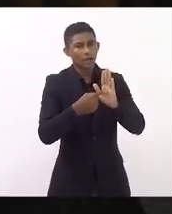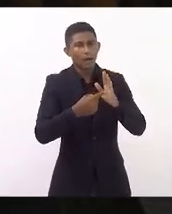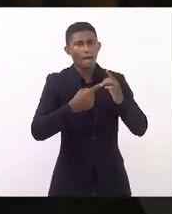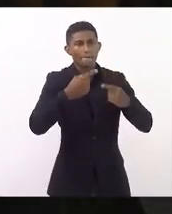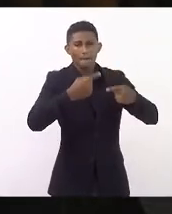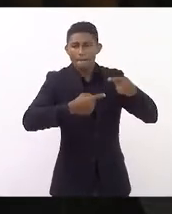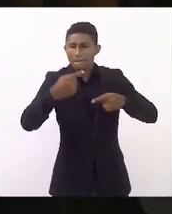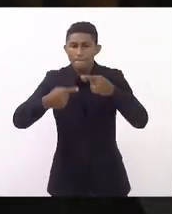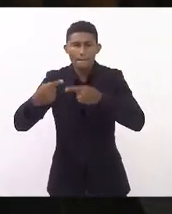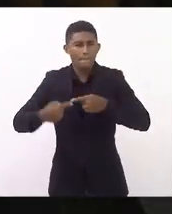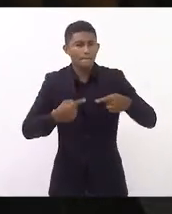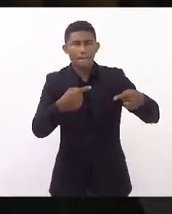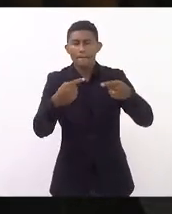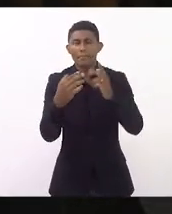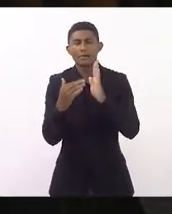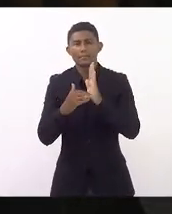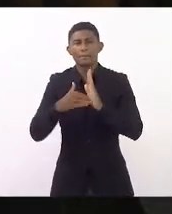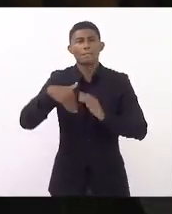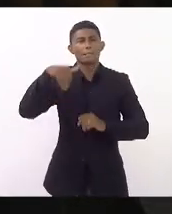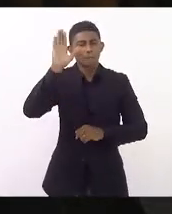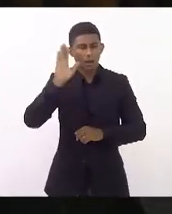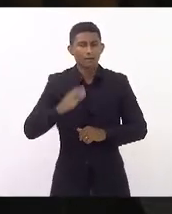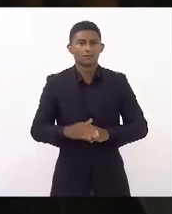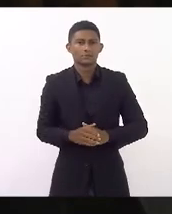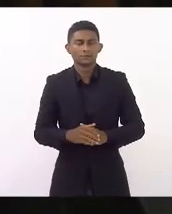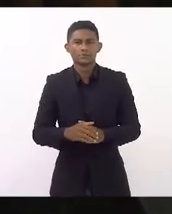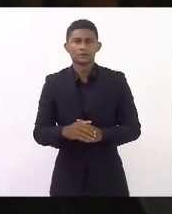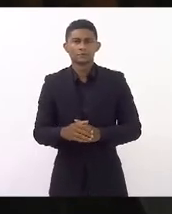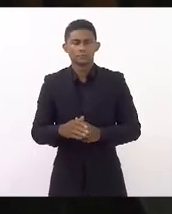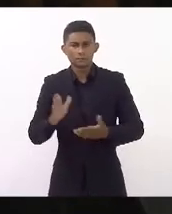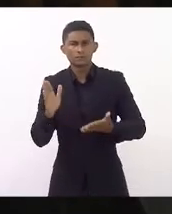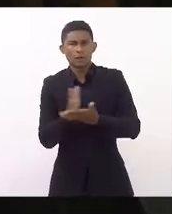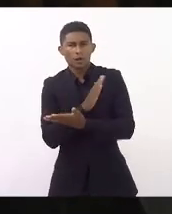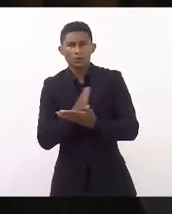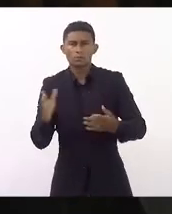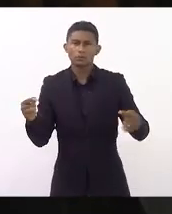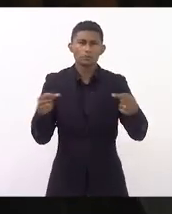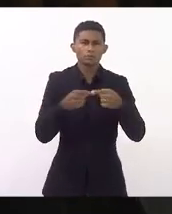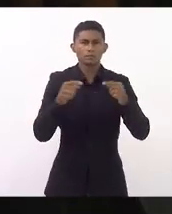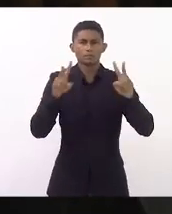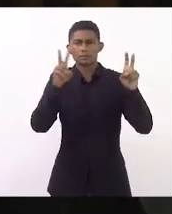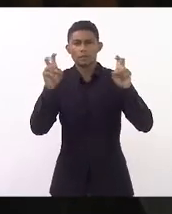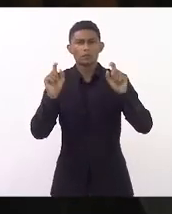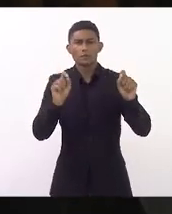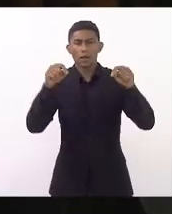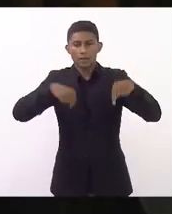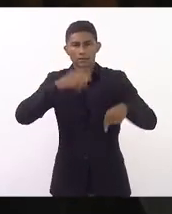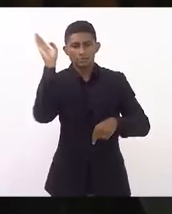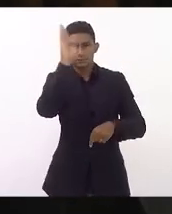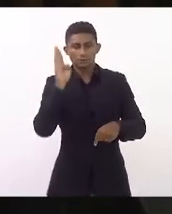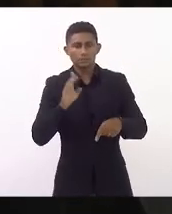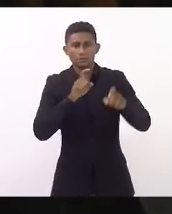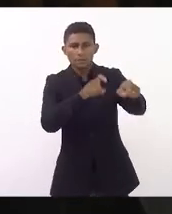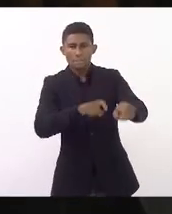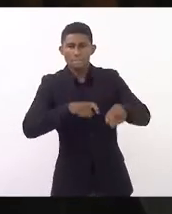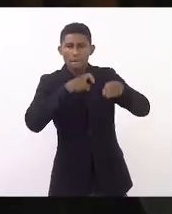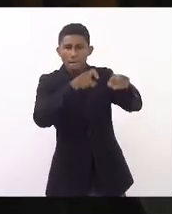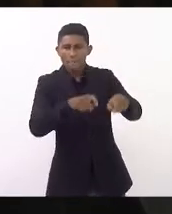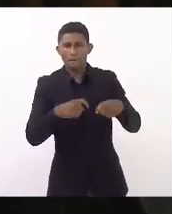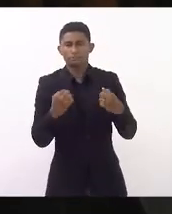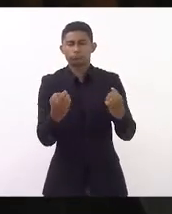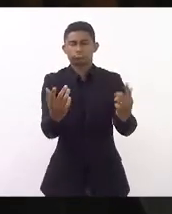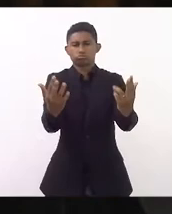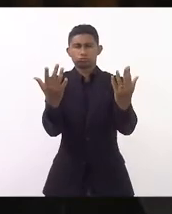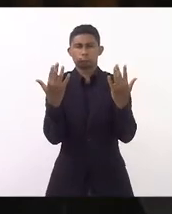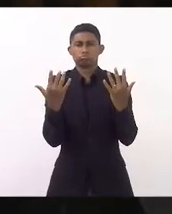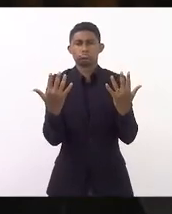feito, muito importantes no que diz respeito à produção agrícola no país. Primeiro, a gente não pode